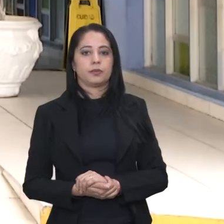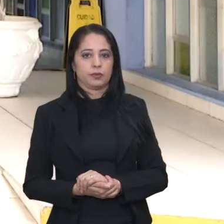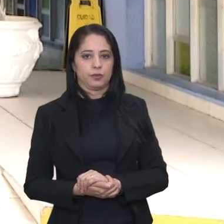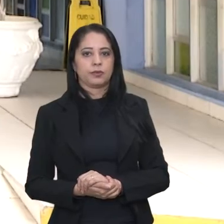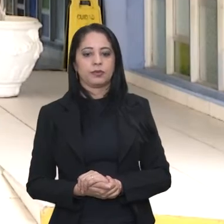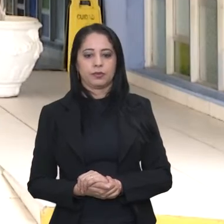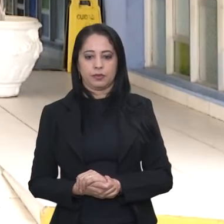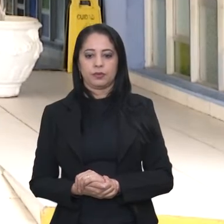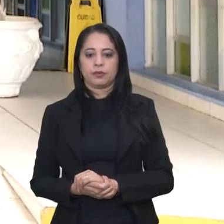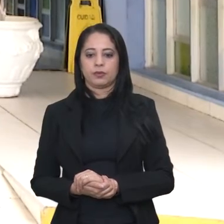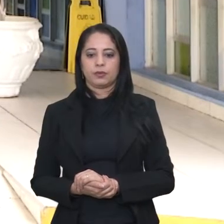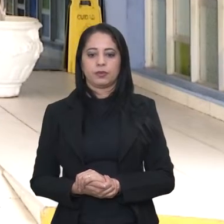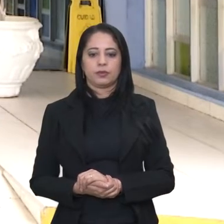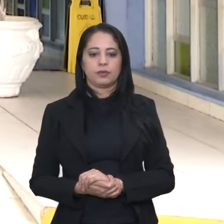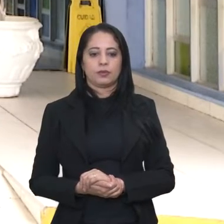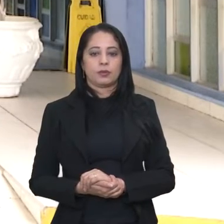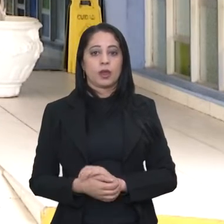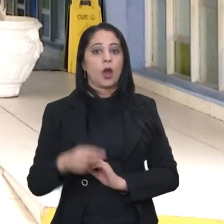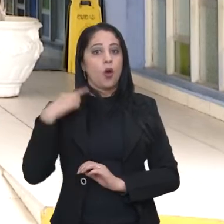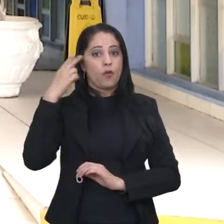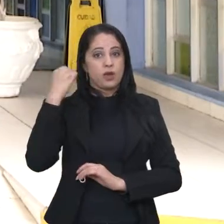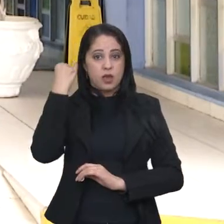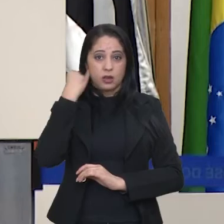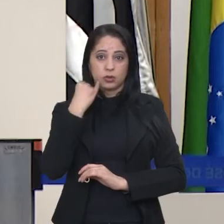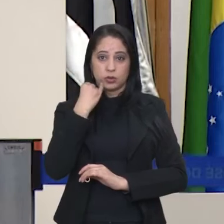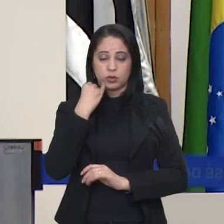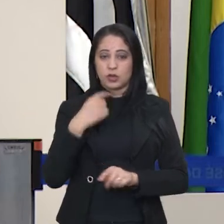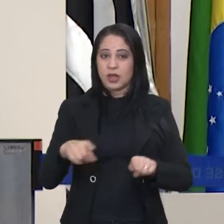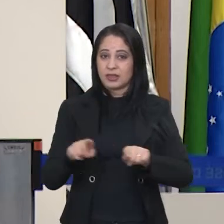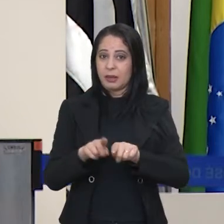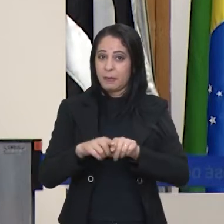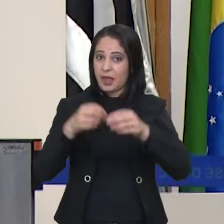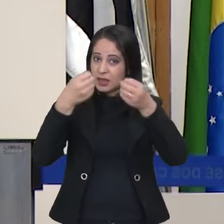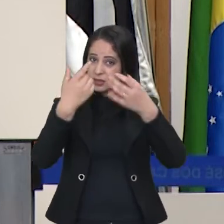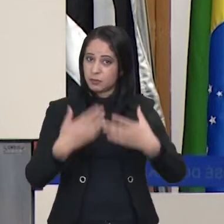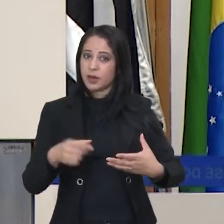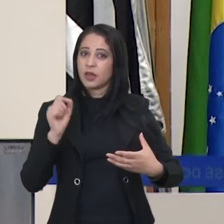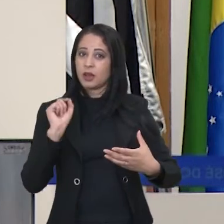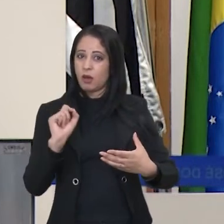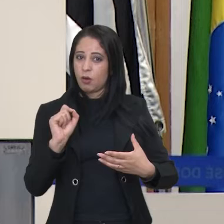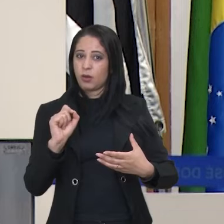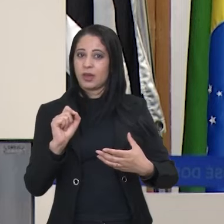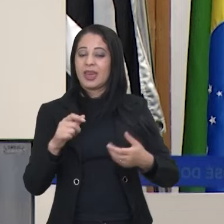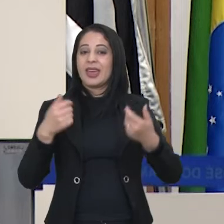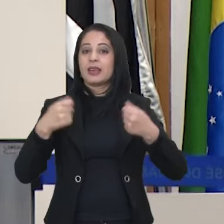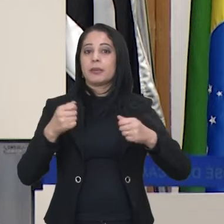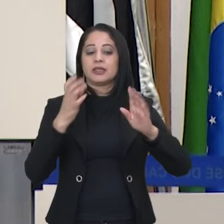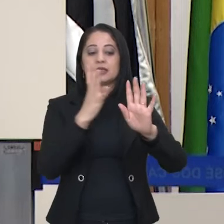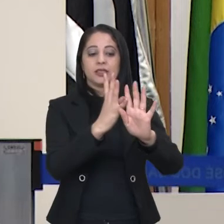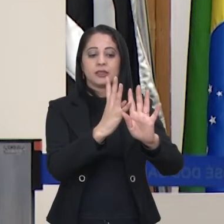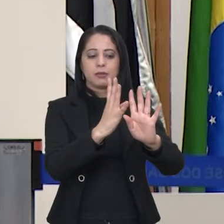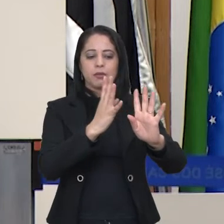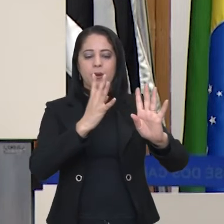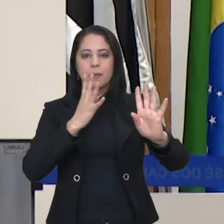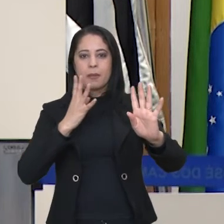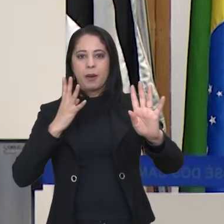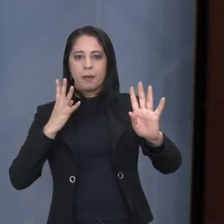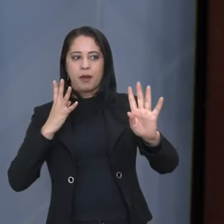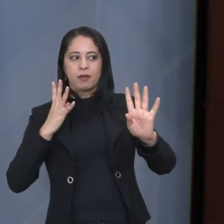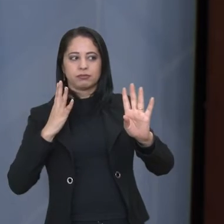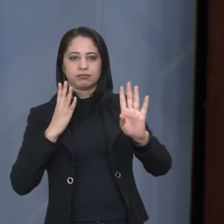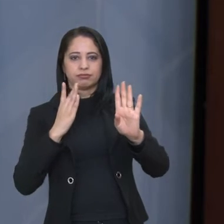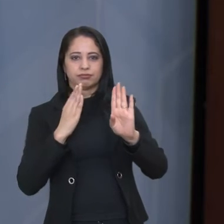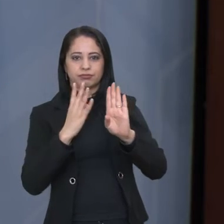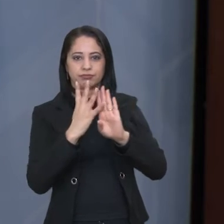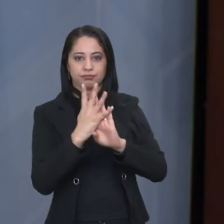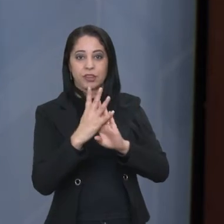para garantir a agilidade no cuidado e tratamento, o parlamentar também acredita que é possível diminuir as filas de